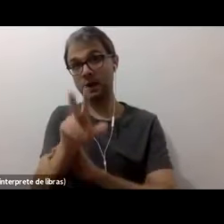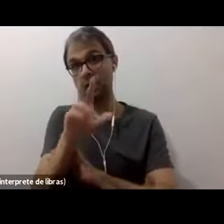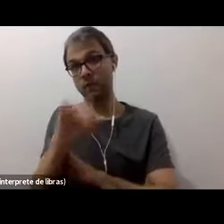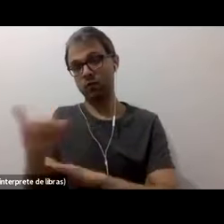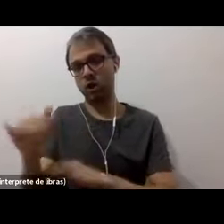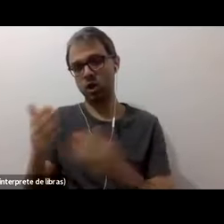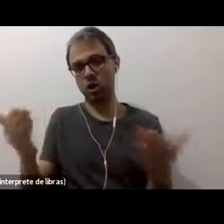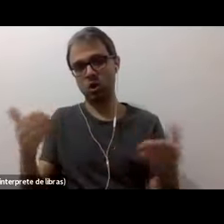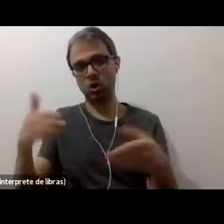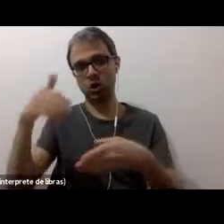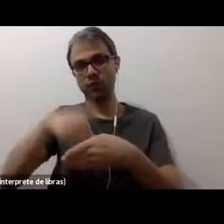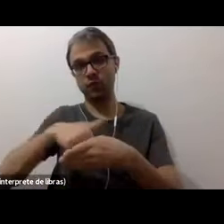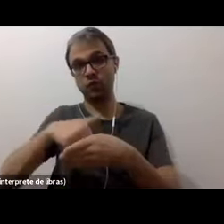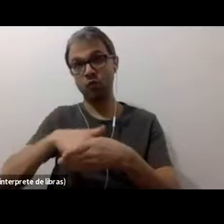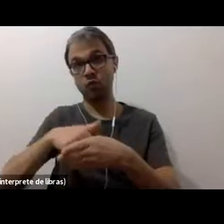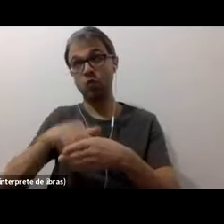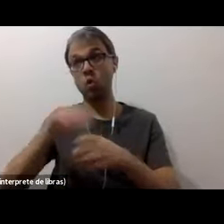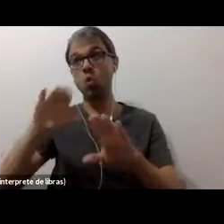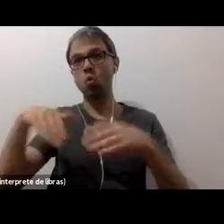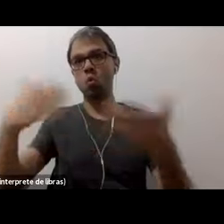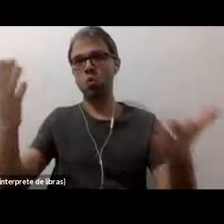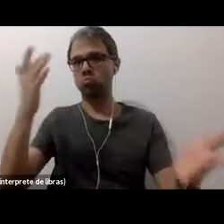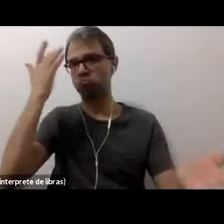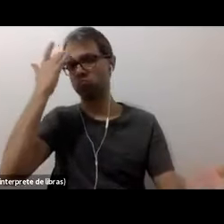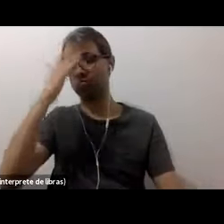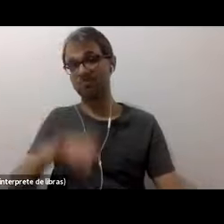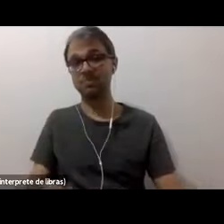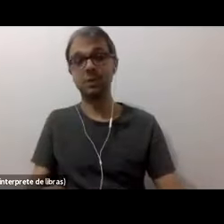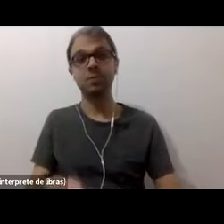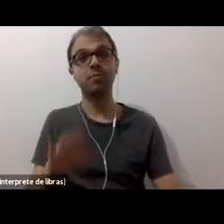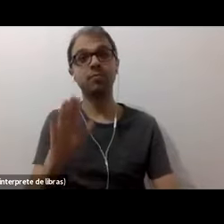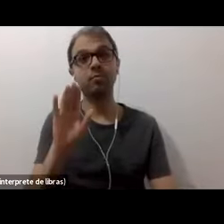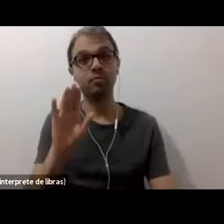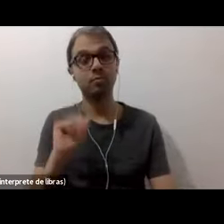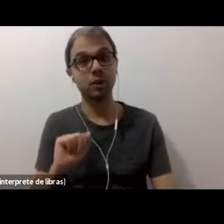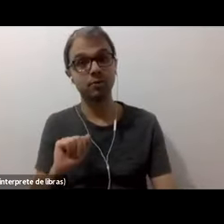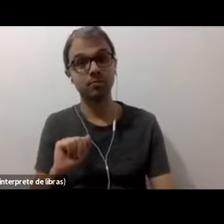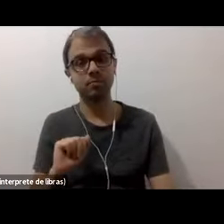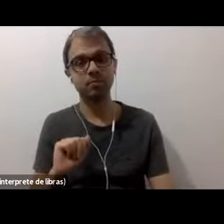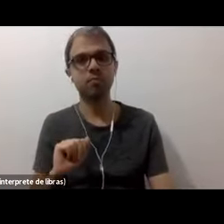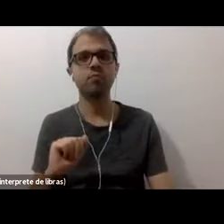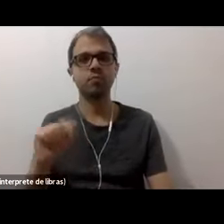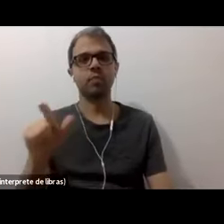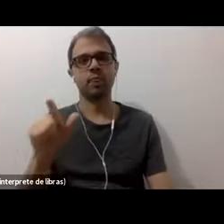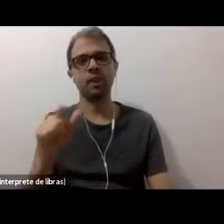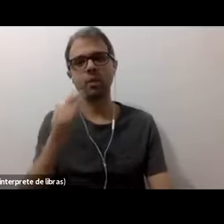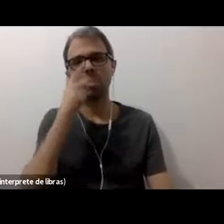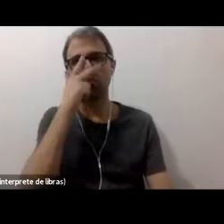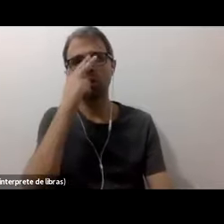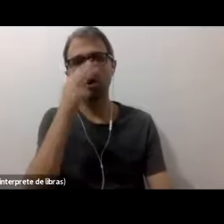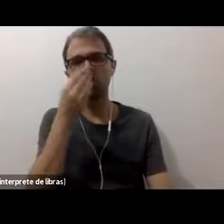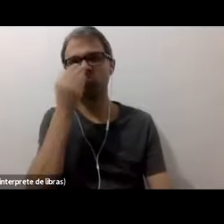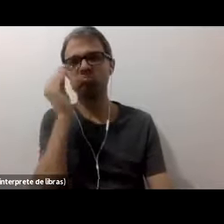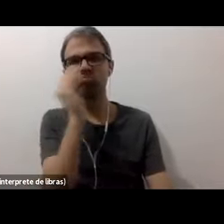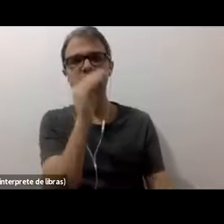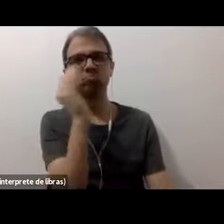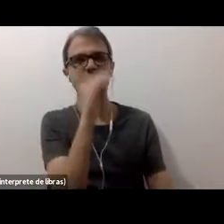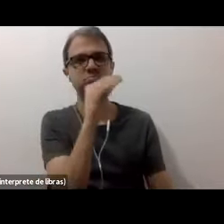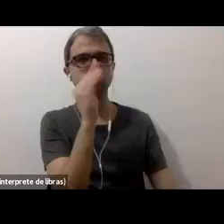quando, ele subestima a periculosidade do vírus, ele subestima